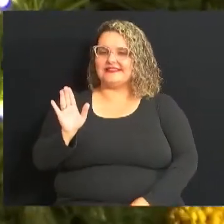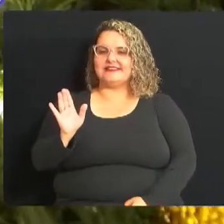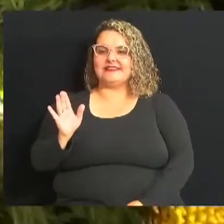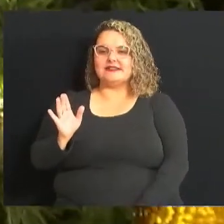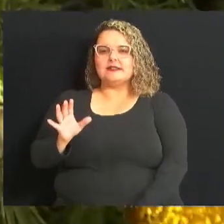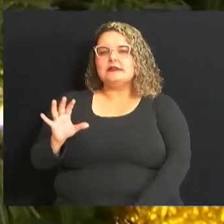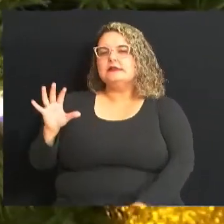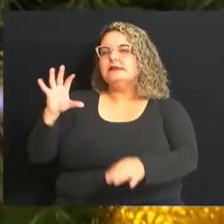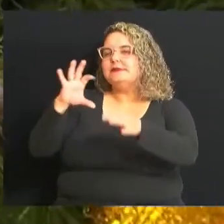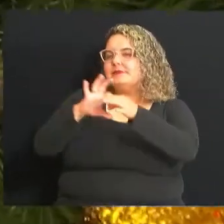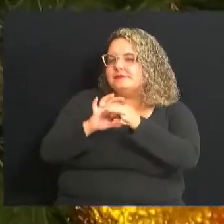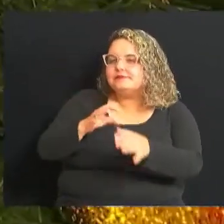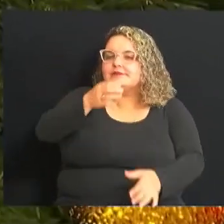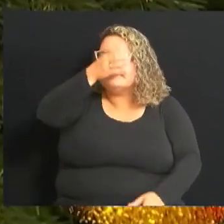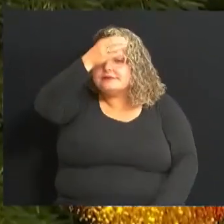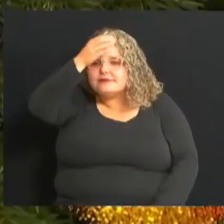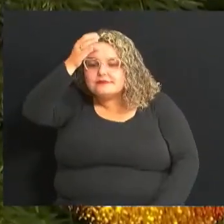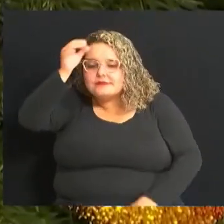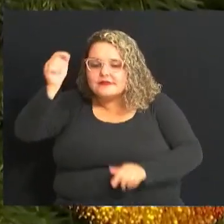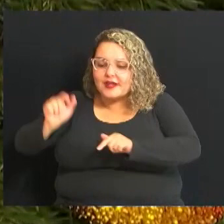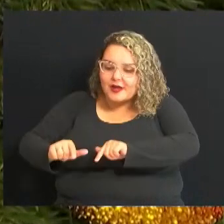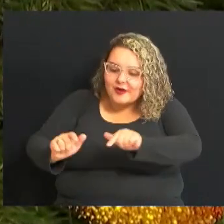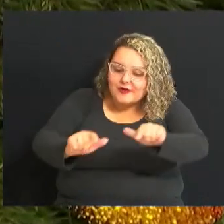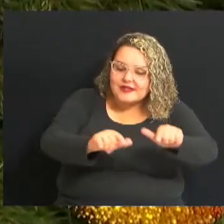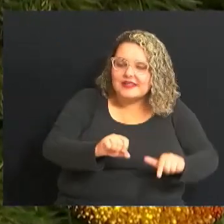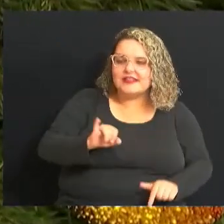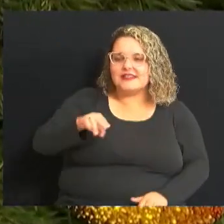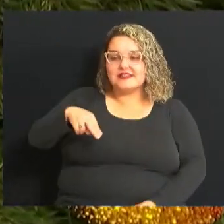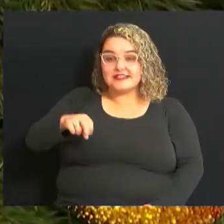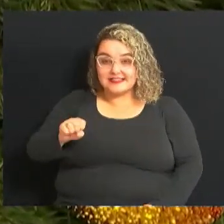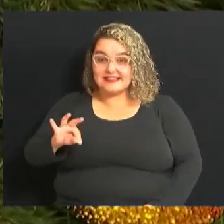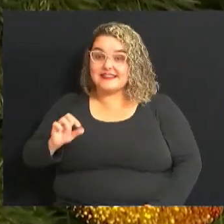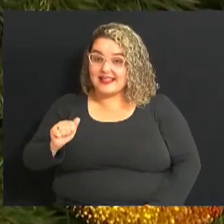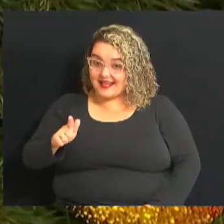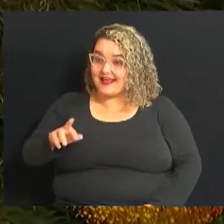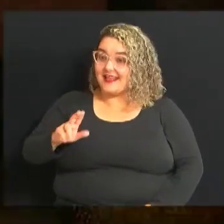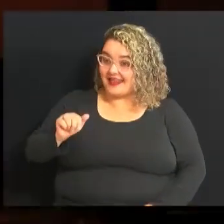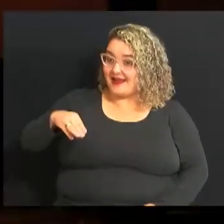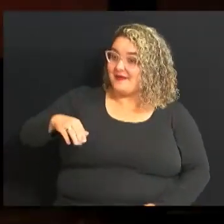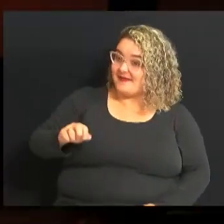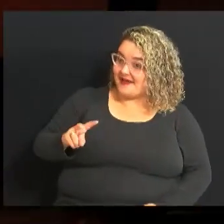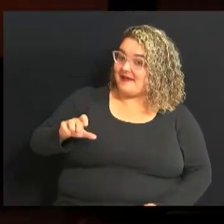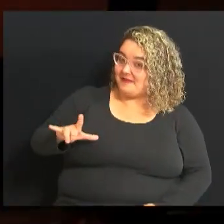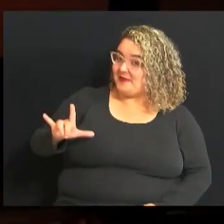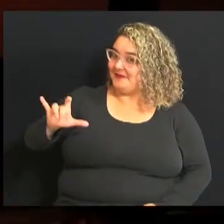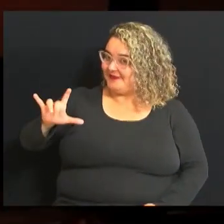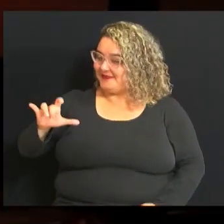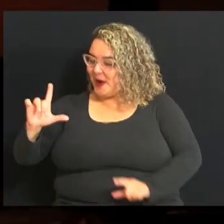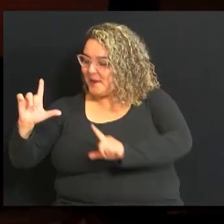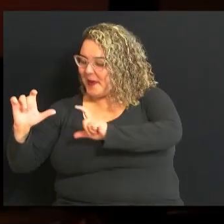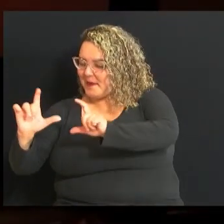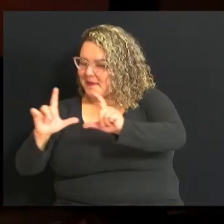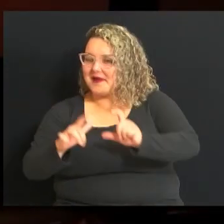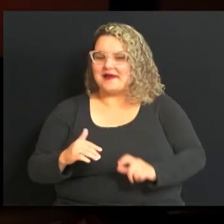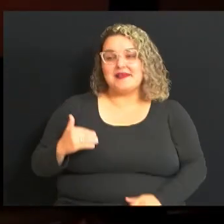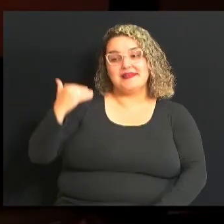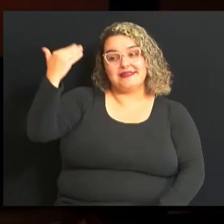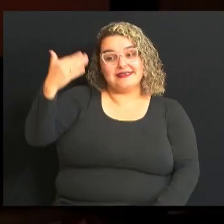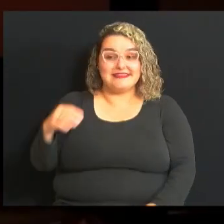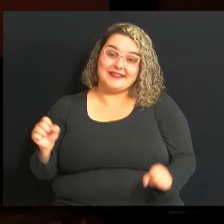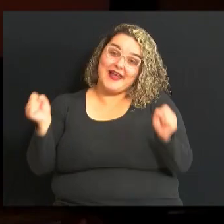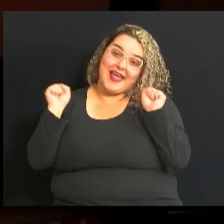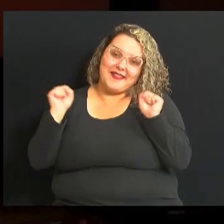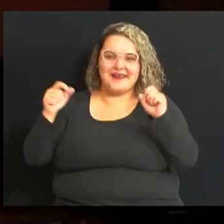conectada com o cliente, com espaços instagramáveis, bem interessante, tudo o que a criança quer ver. E os adultos também, que são fãs de Disney, né?